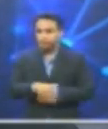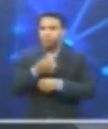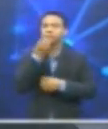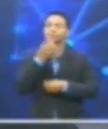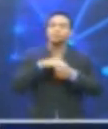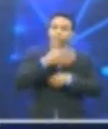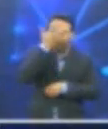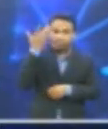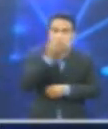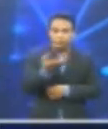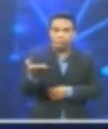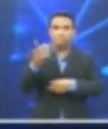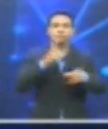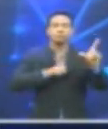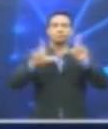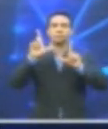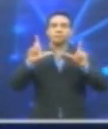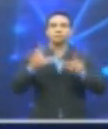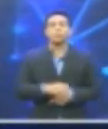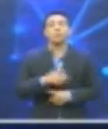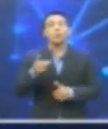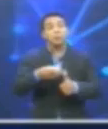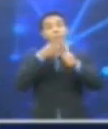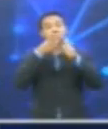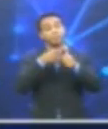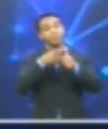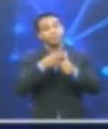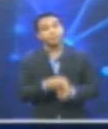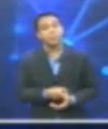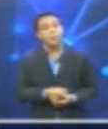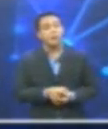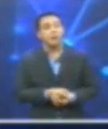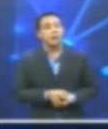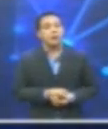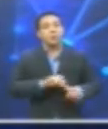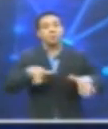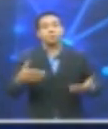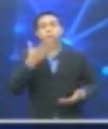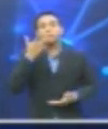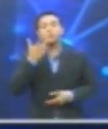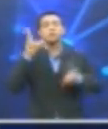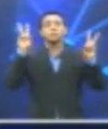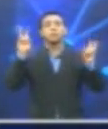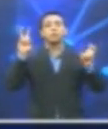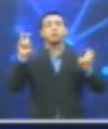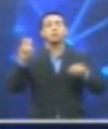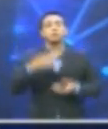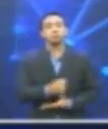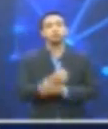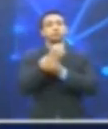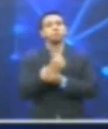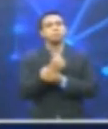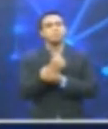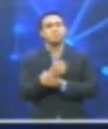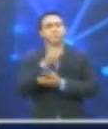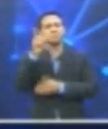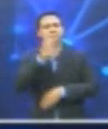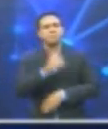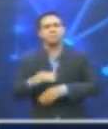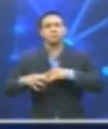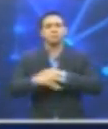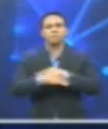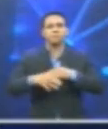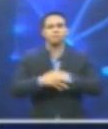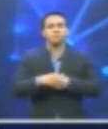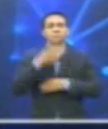noite, telespectador. Primeiro que o resultado da segurança pública na cidade de Fortaleza tem sido dos piores. É a